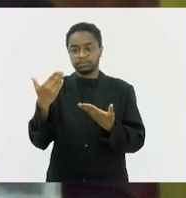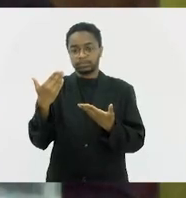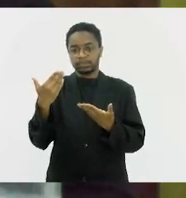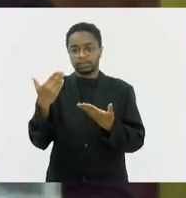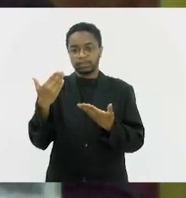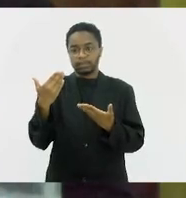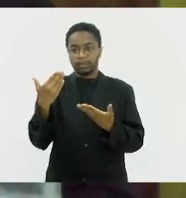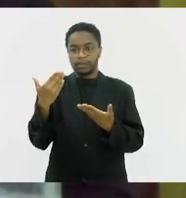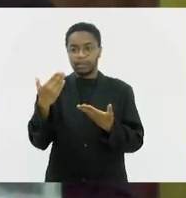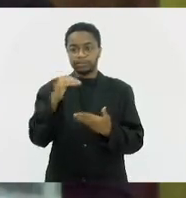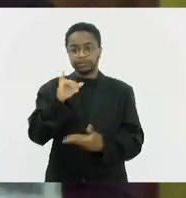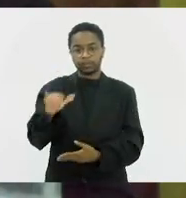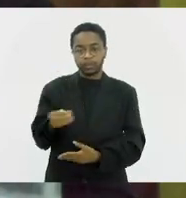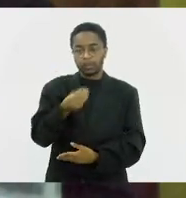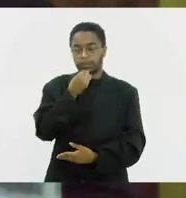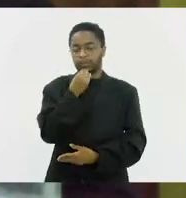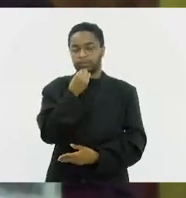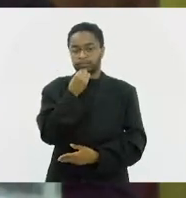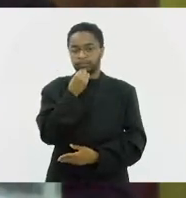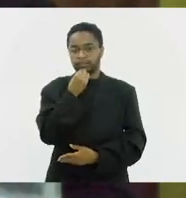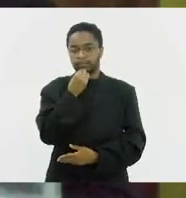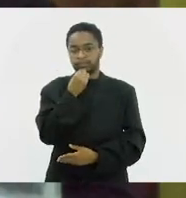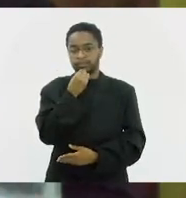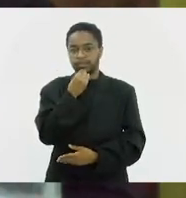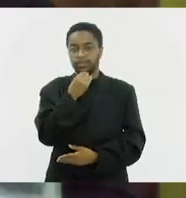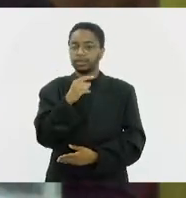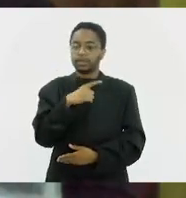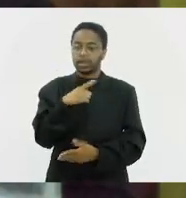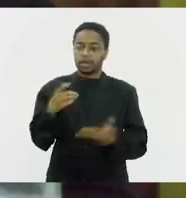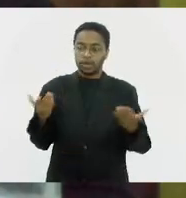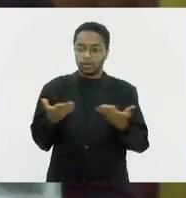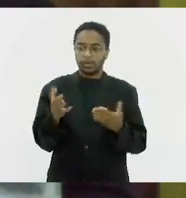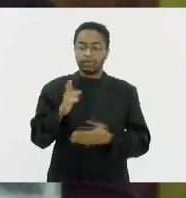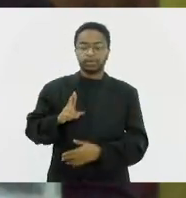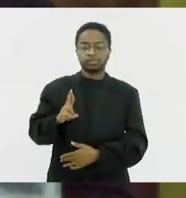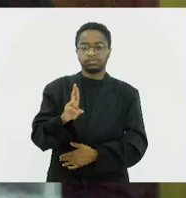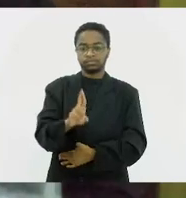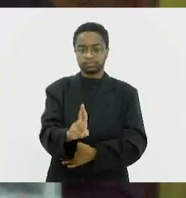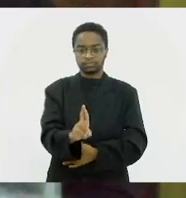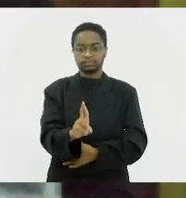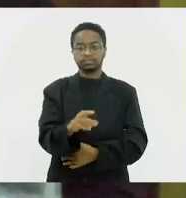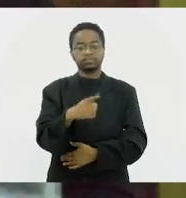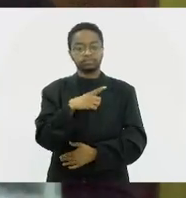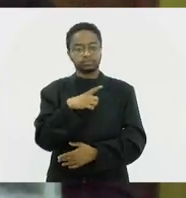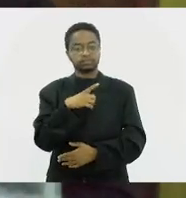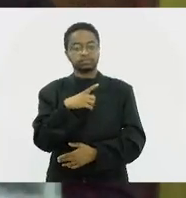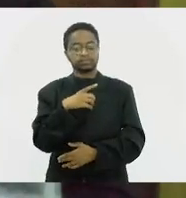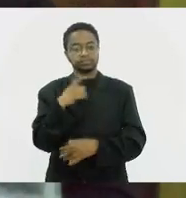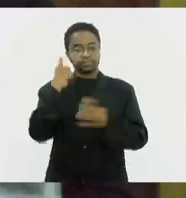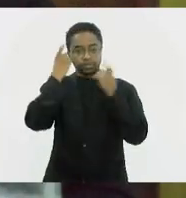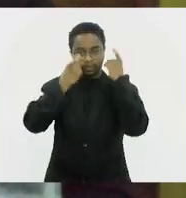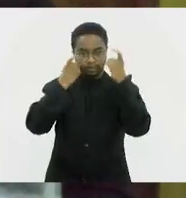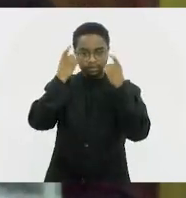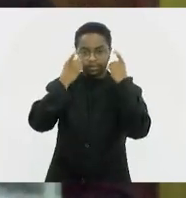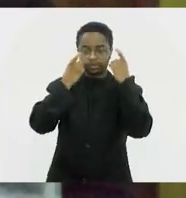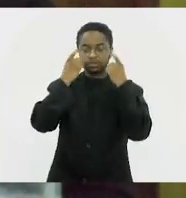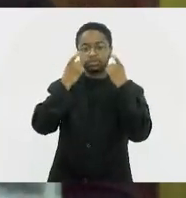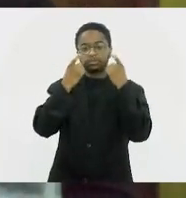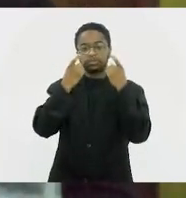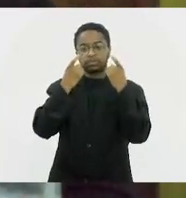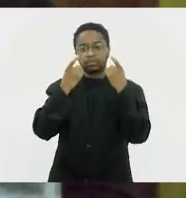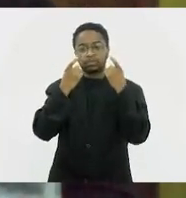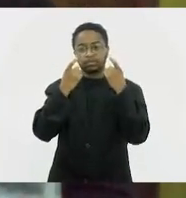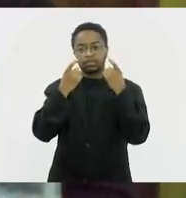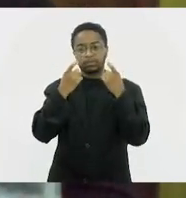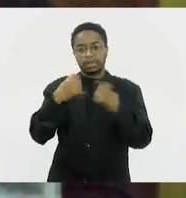a oportunidade de termos representantes que se preocupam com a